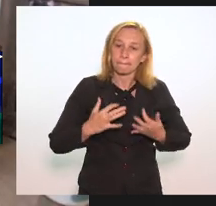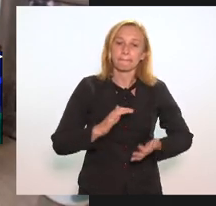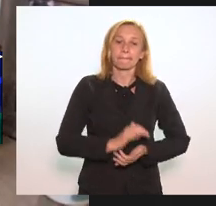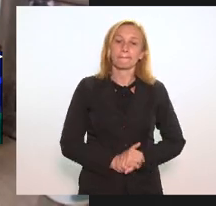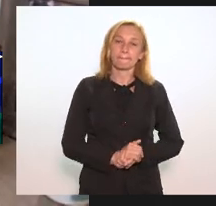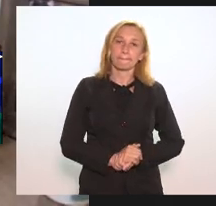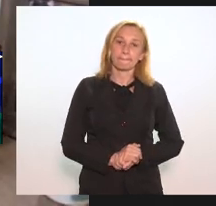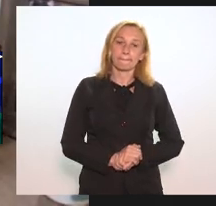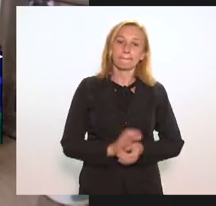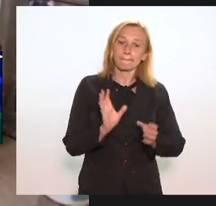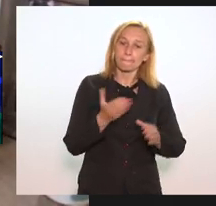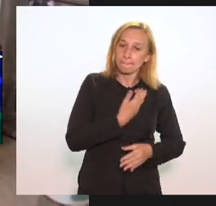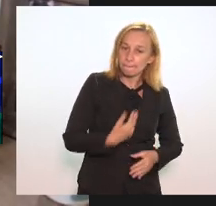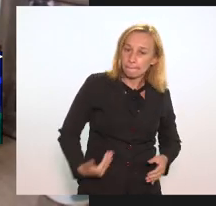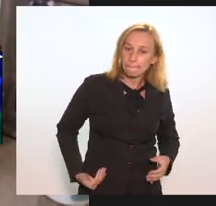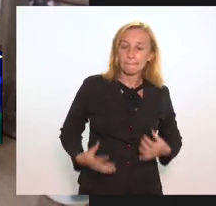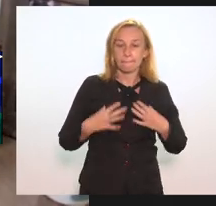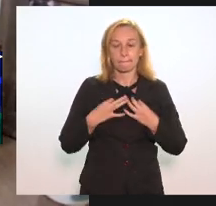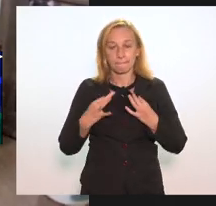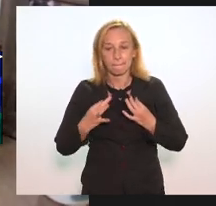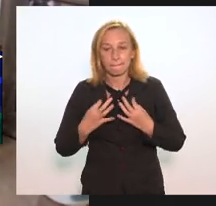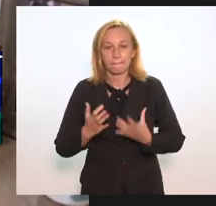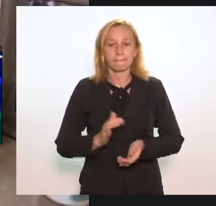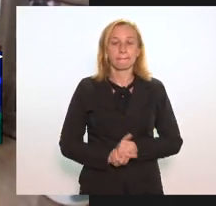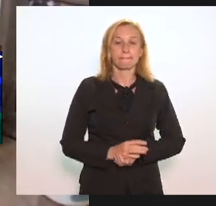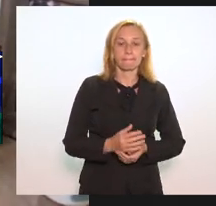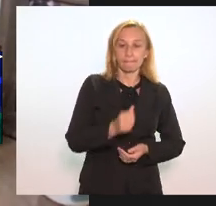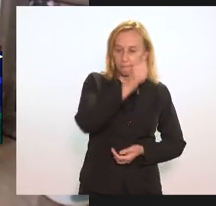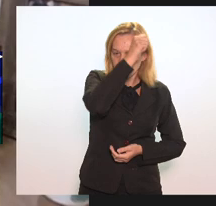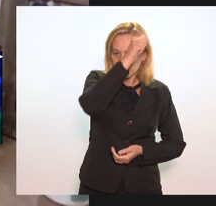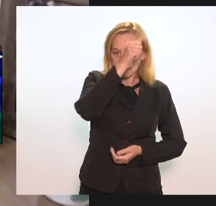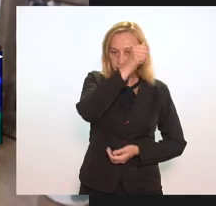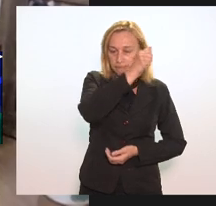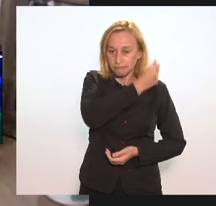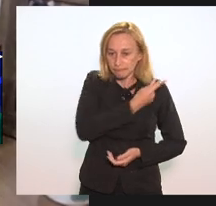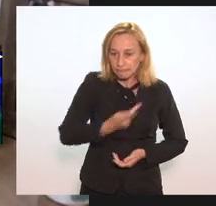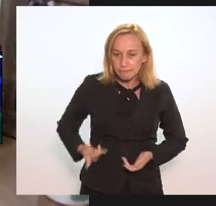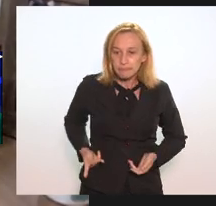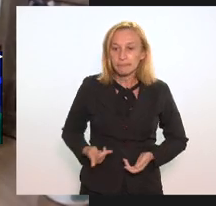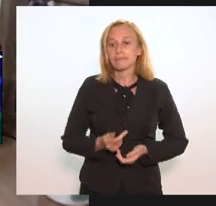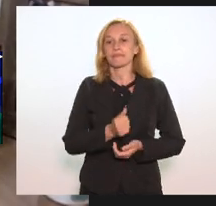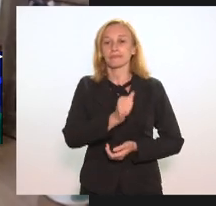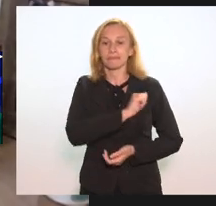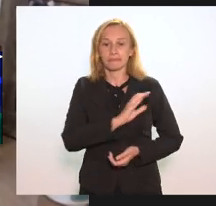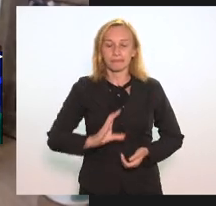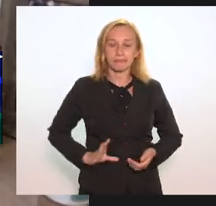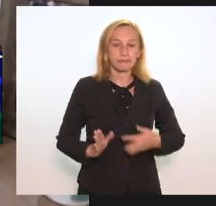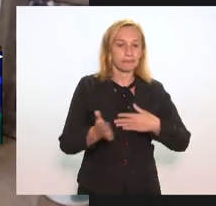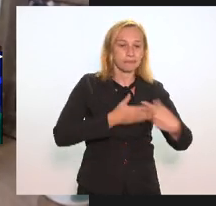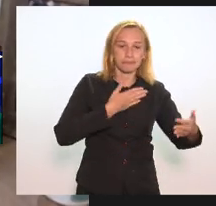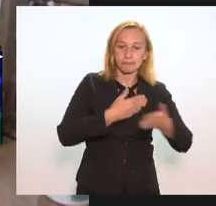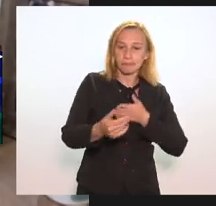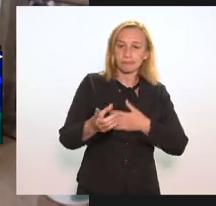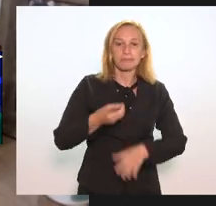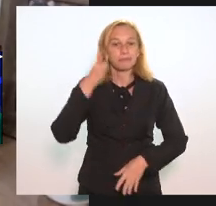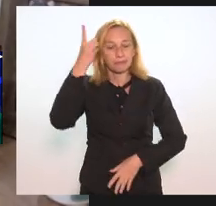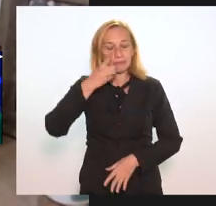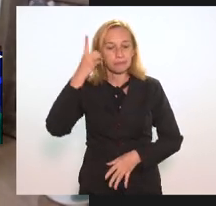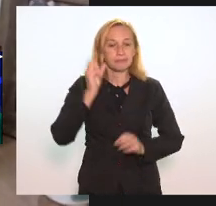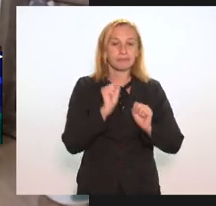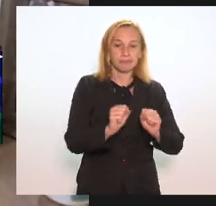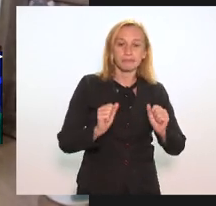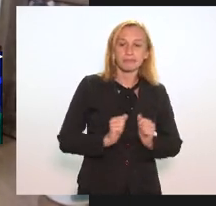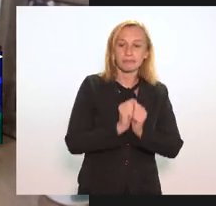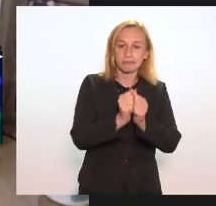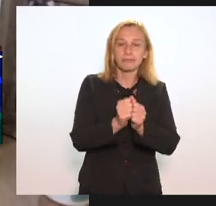tá do governador me coloco à disposição nosso Presidente até auxiliar e me coloco à disposição de qualquer parlamentar para que a gente